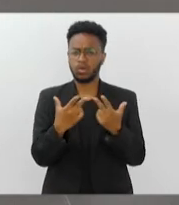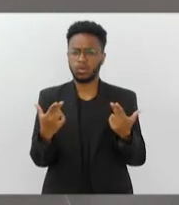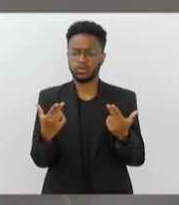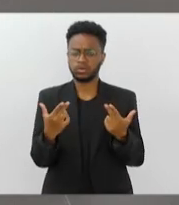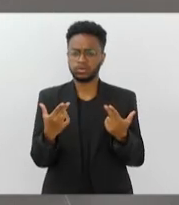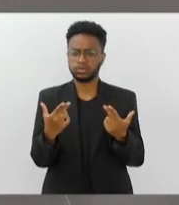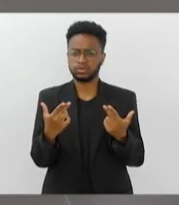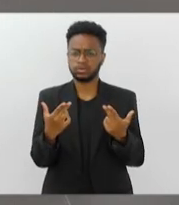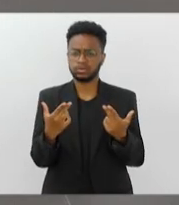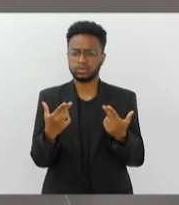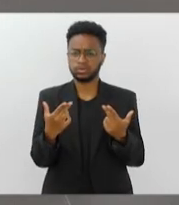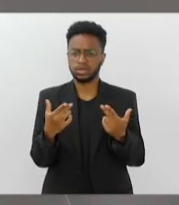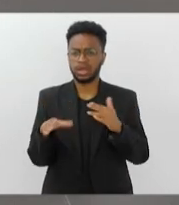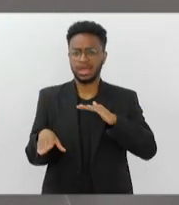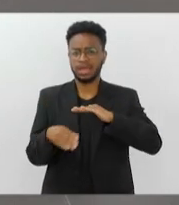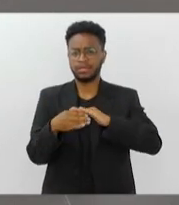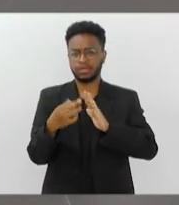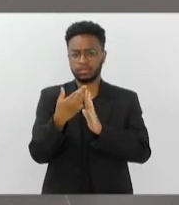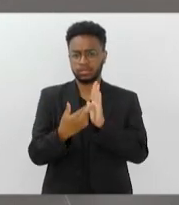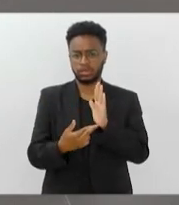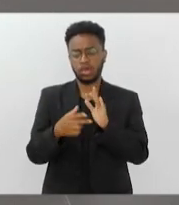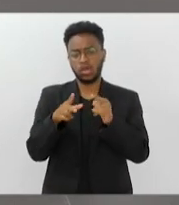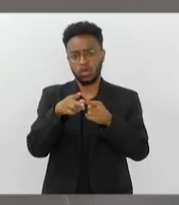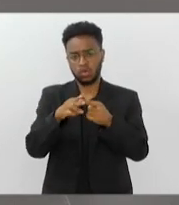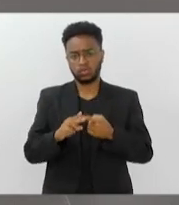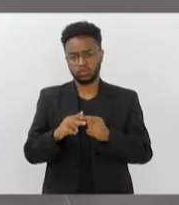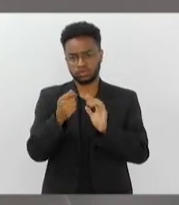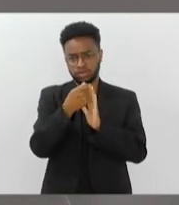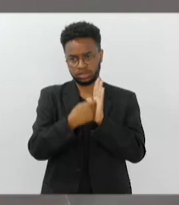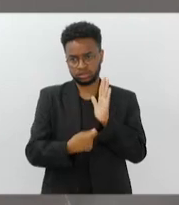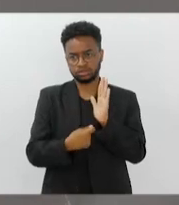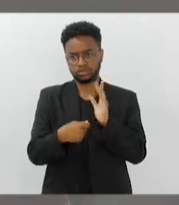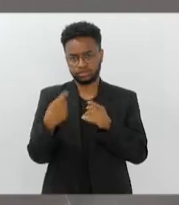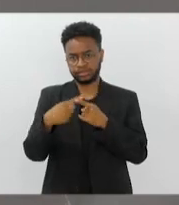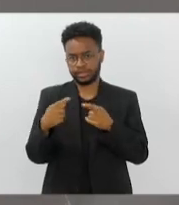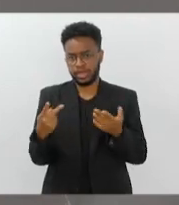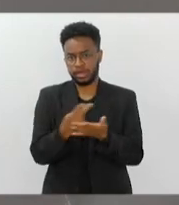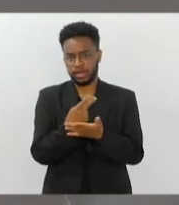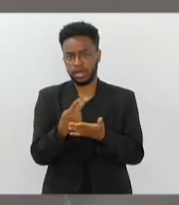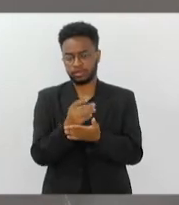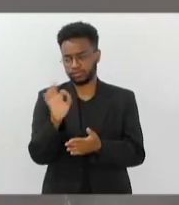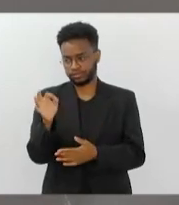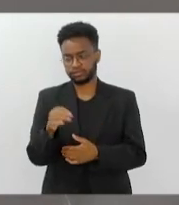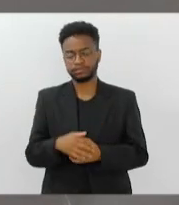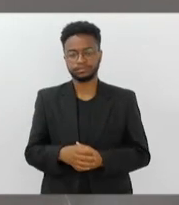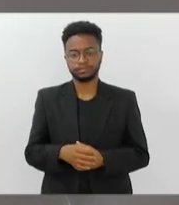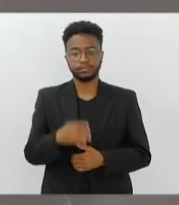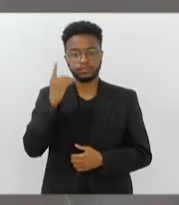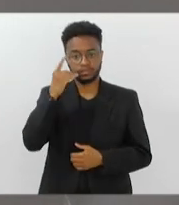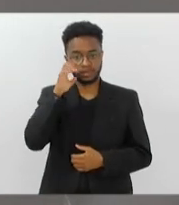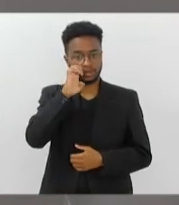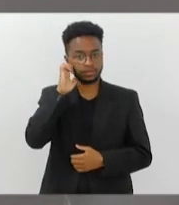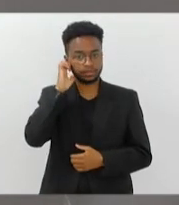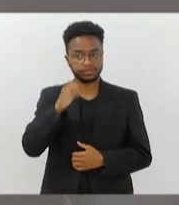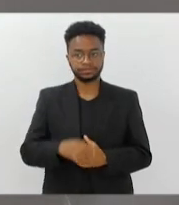senhor presidente, a emenda errada. Do relator corrige a emenda. É, porque está... Deputada